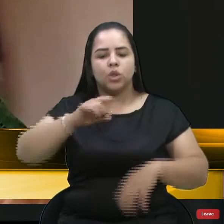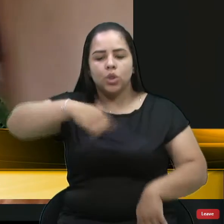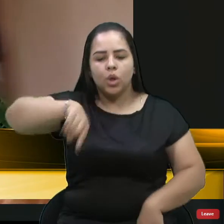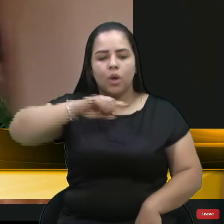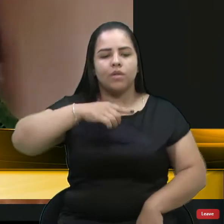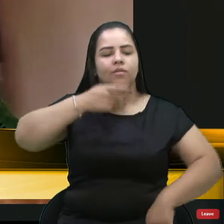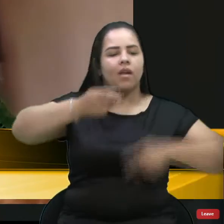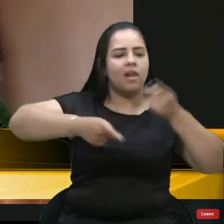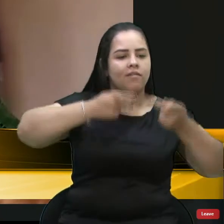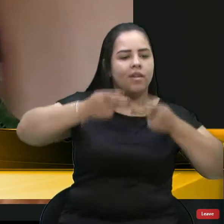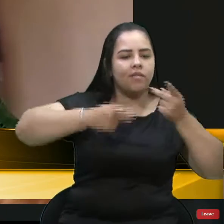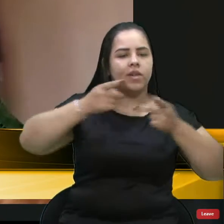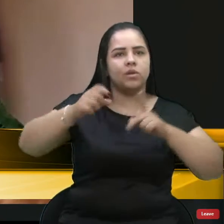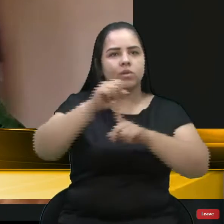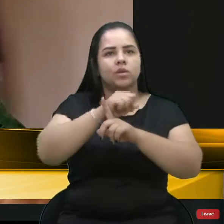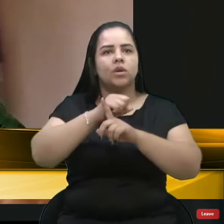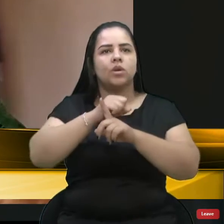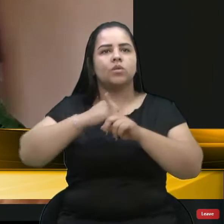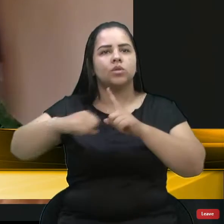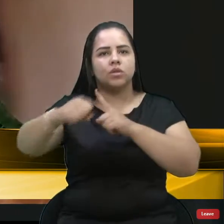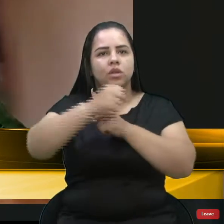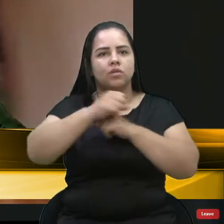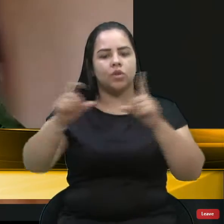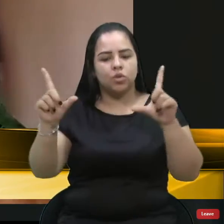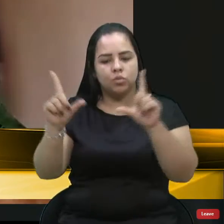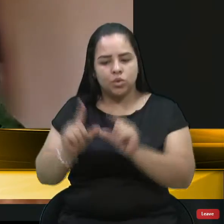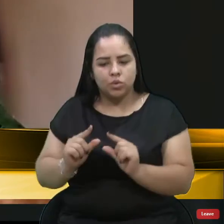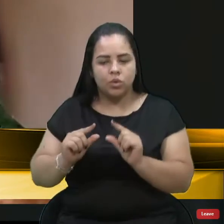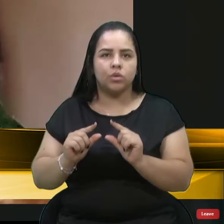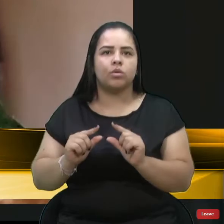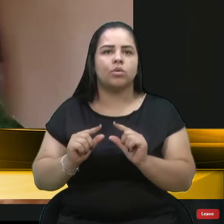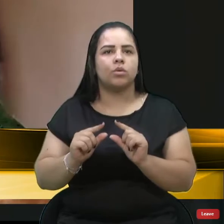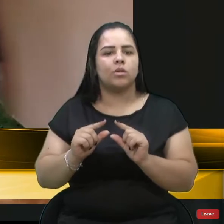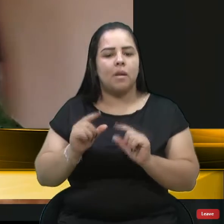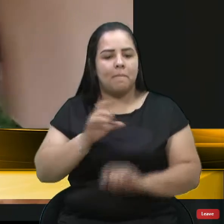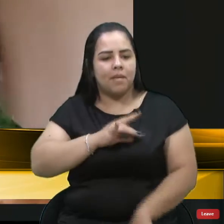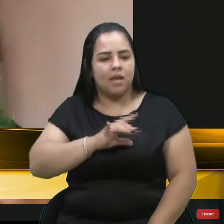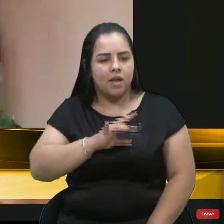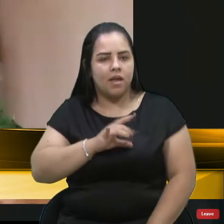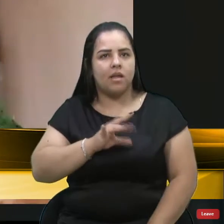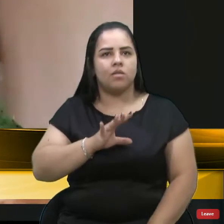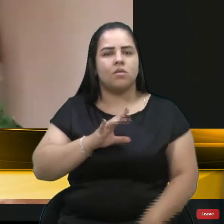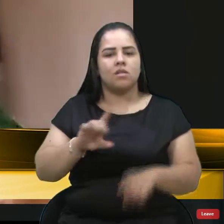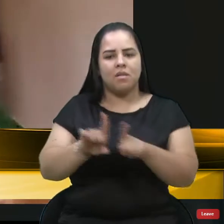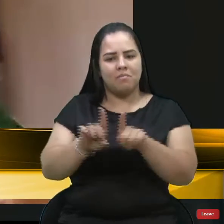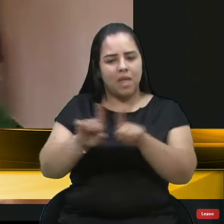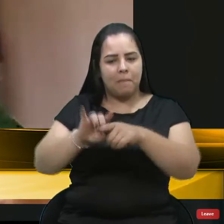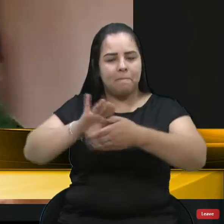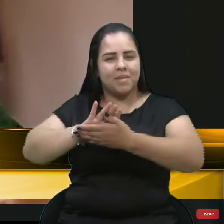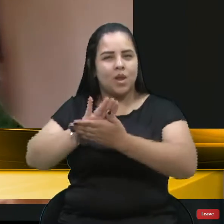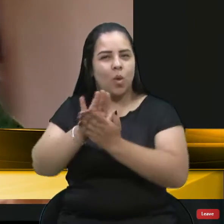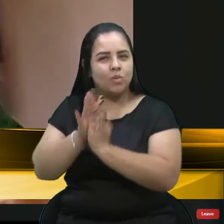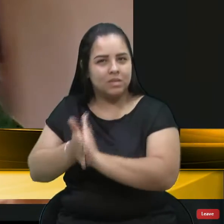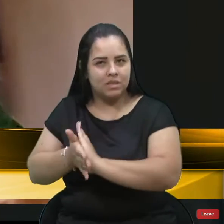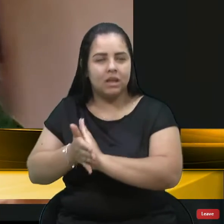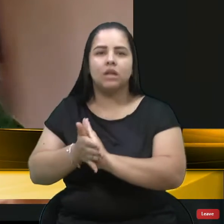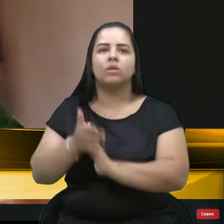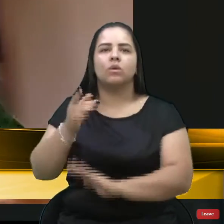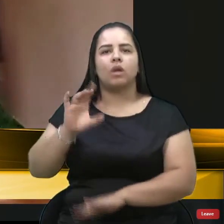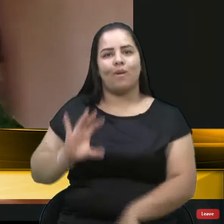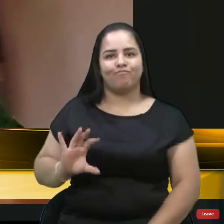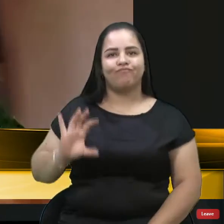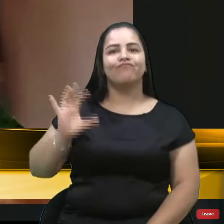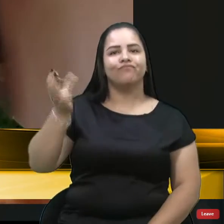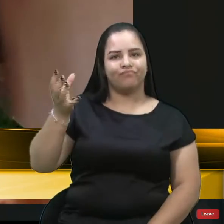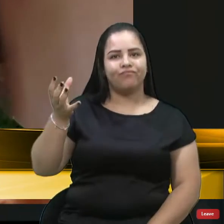sociedade, a gente vai diminuindo também, né, alguns temores e até alguns preconceitos que muitas vezes acontecem e